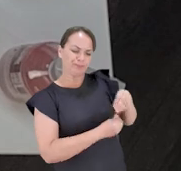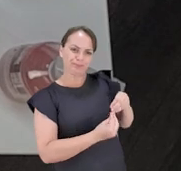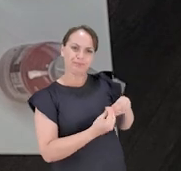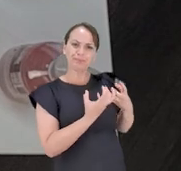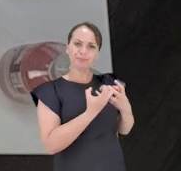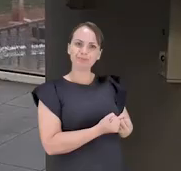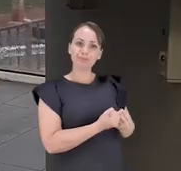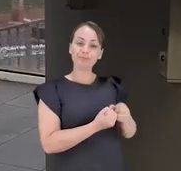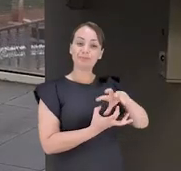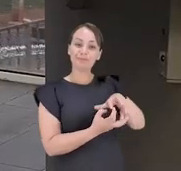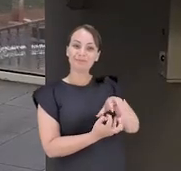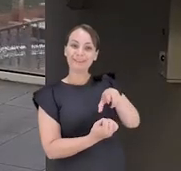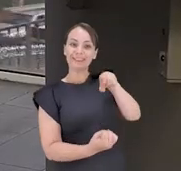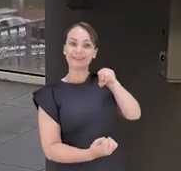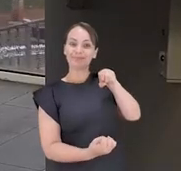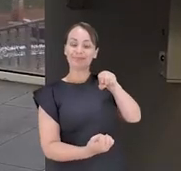da slime. Tá.